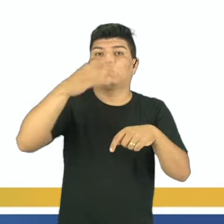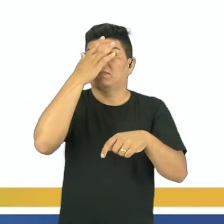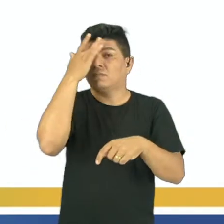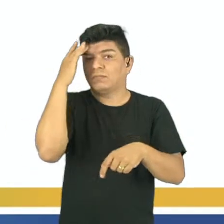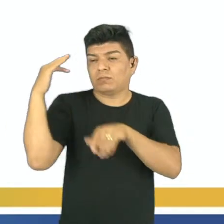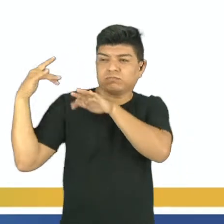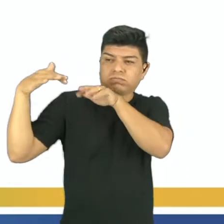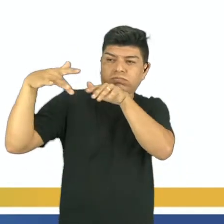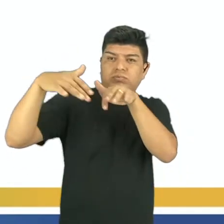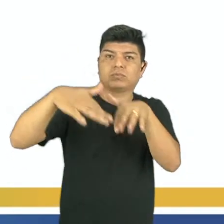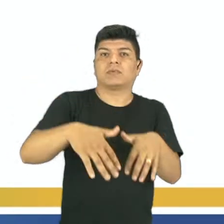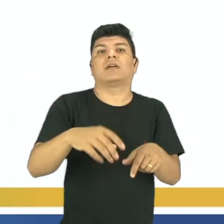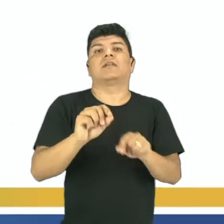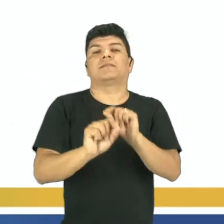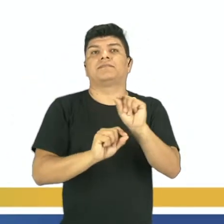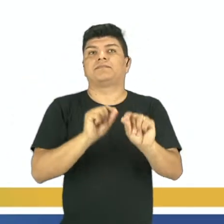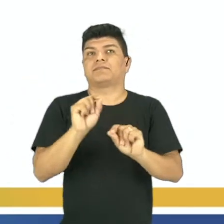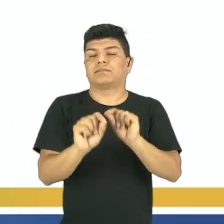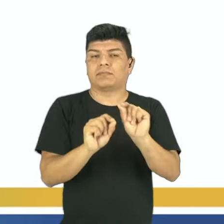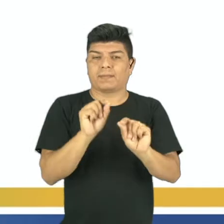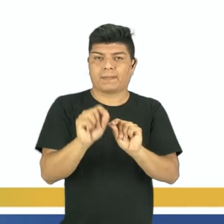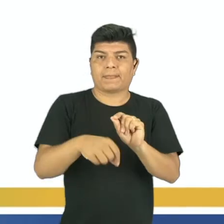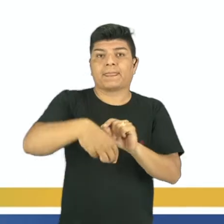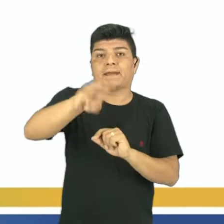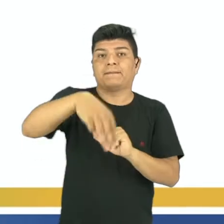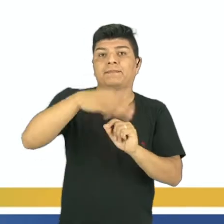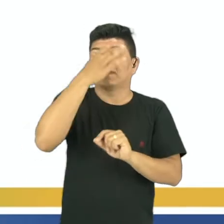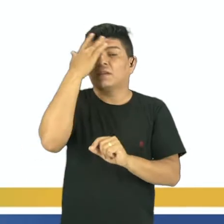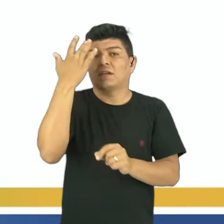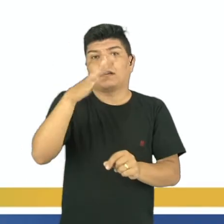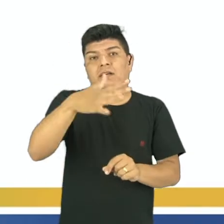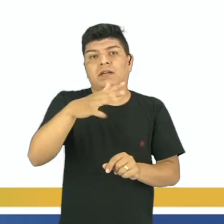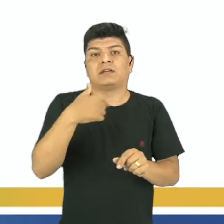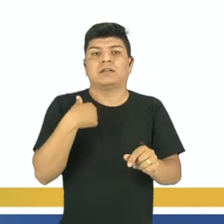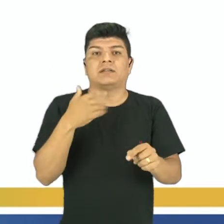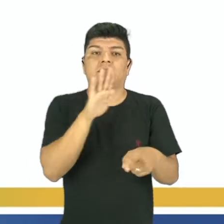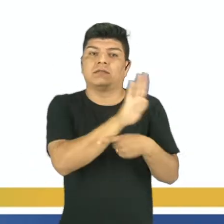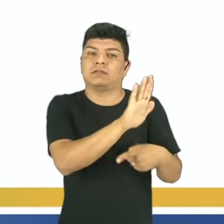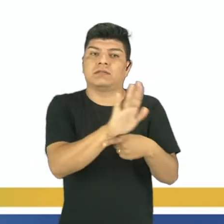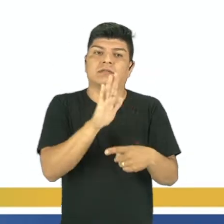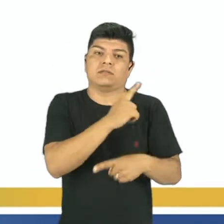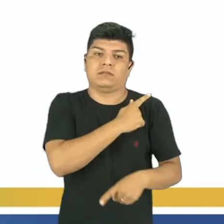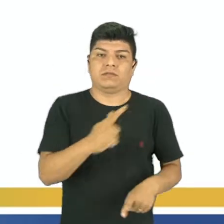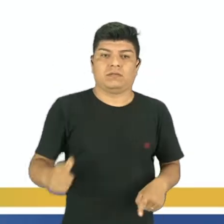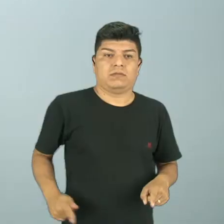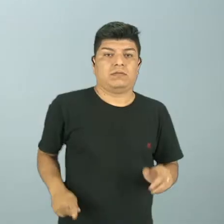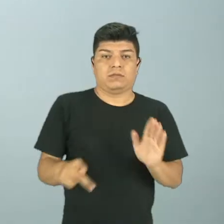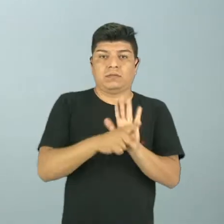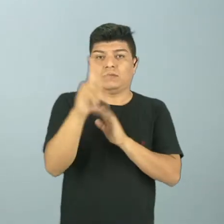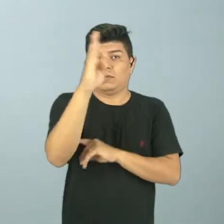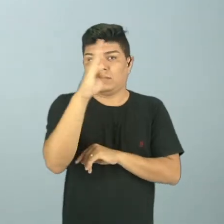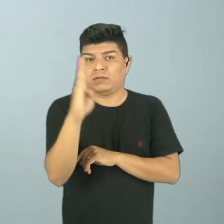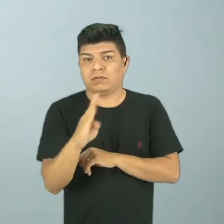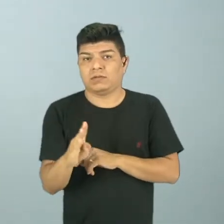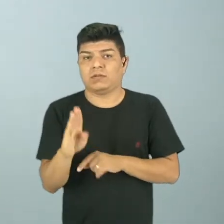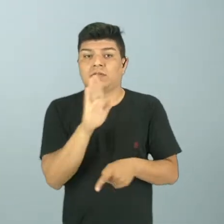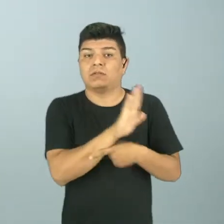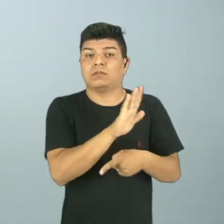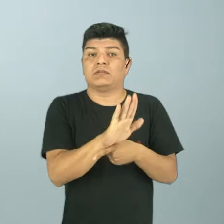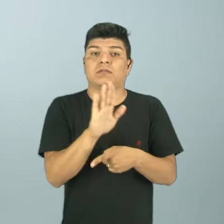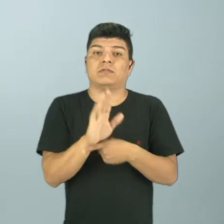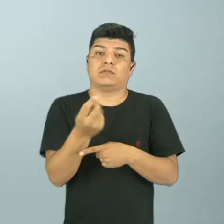ondas imigratórias? Né? Elas vão ser, em grande maioria, patrocinadas pelo nosso governo. O governo ele vai